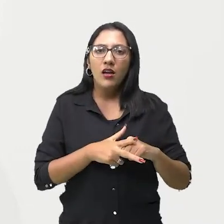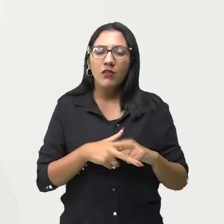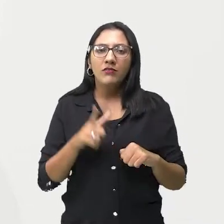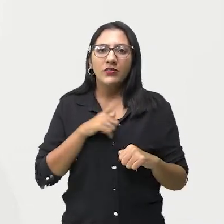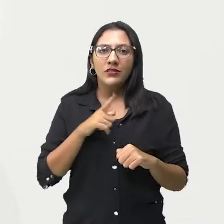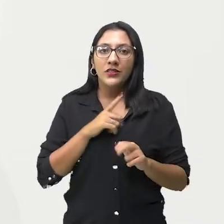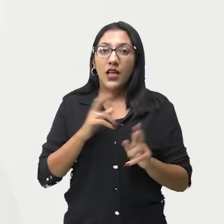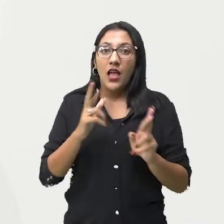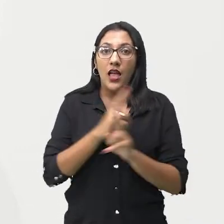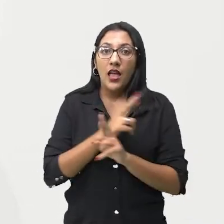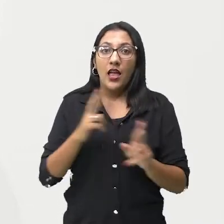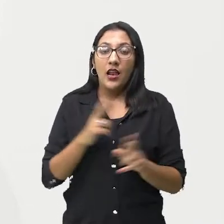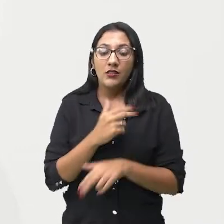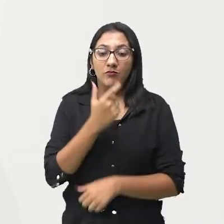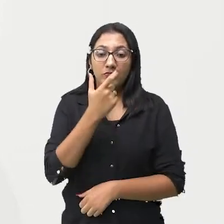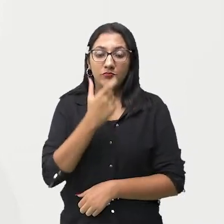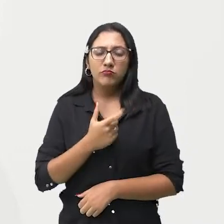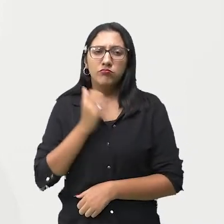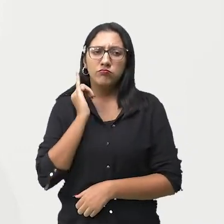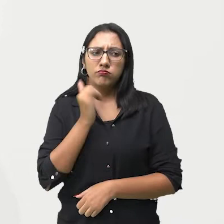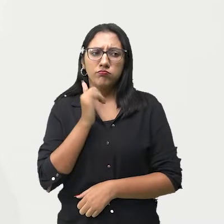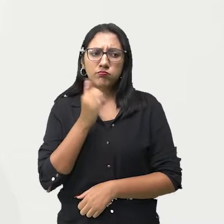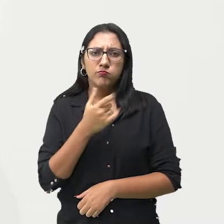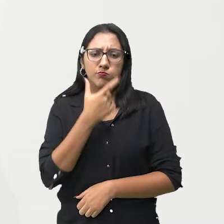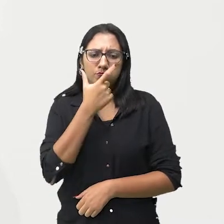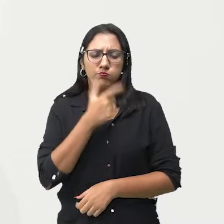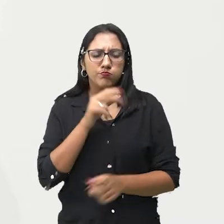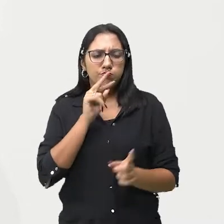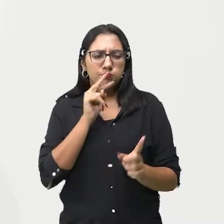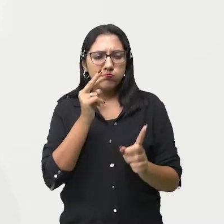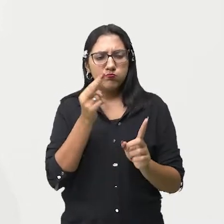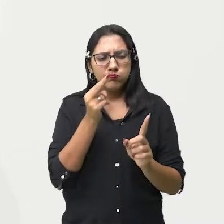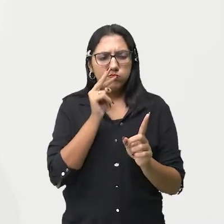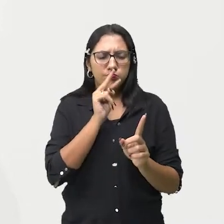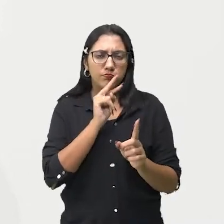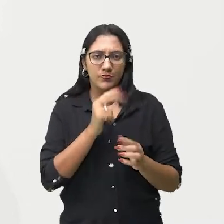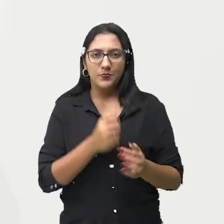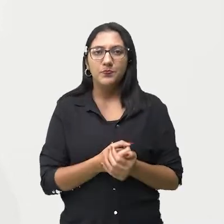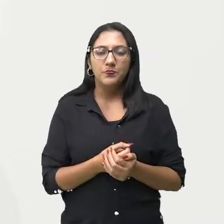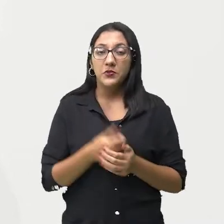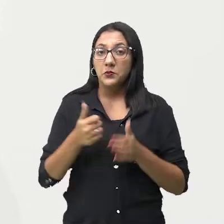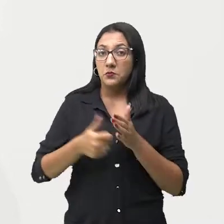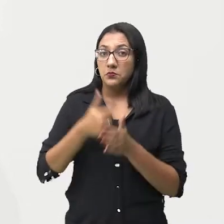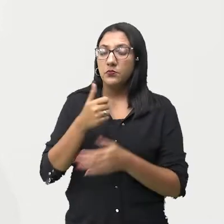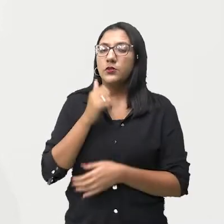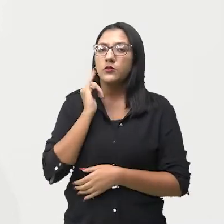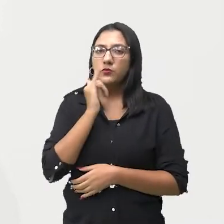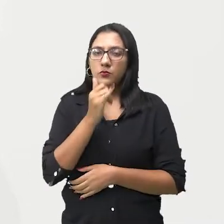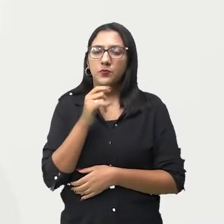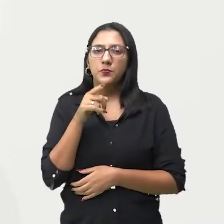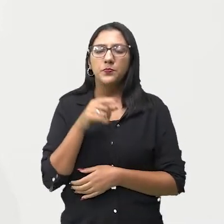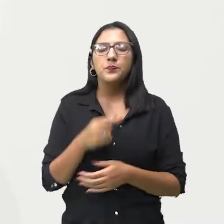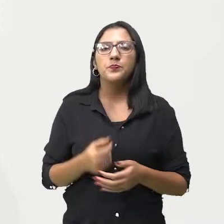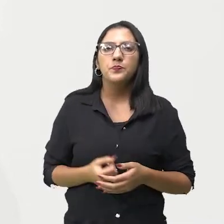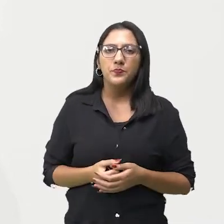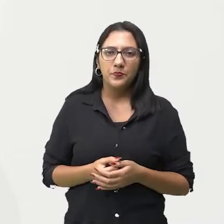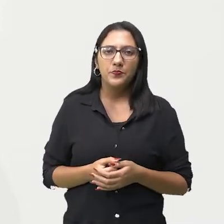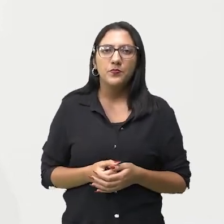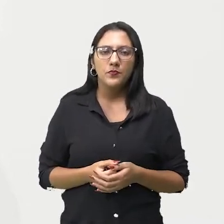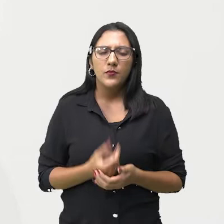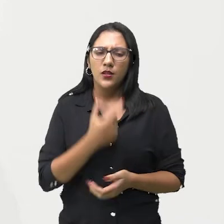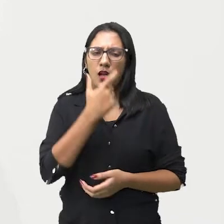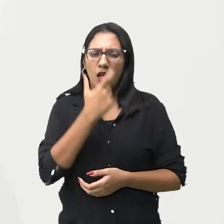fala do narrador observador, tá bom? Então, primeira informação importante, o narrador desse texto